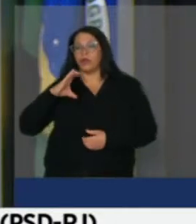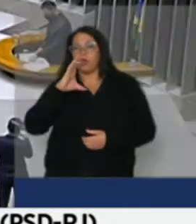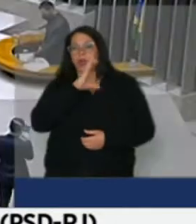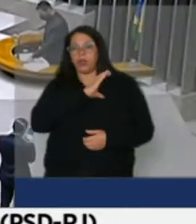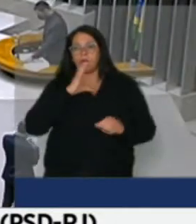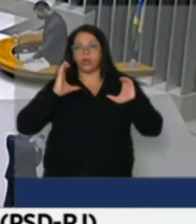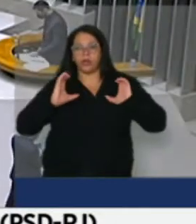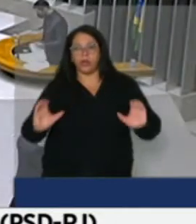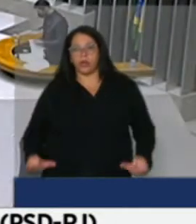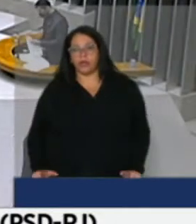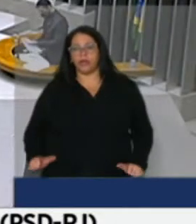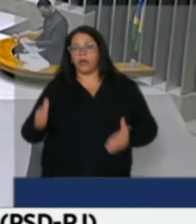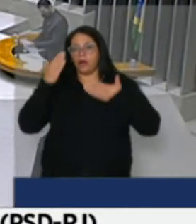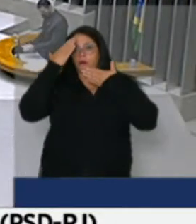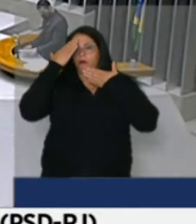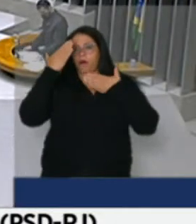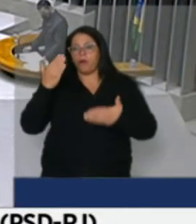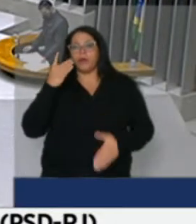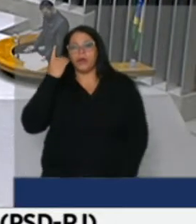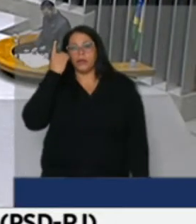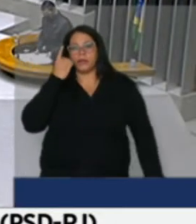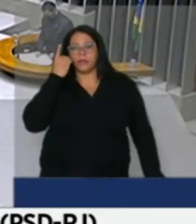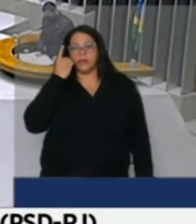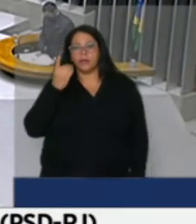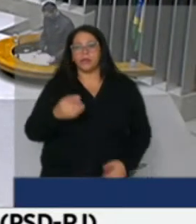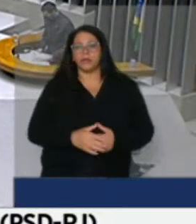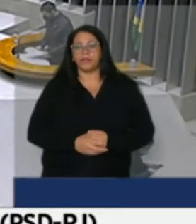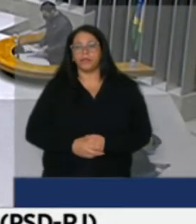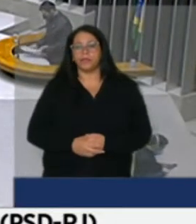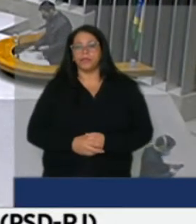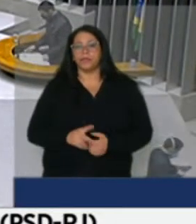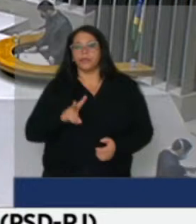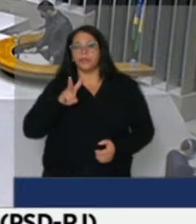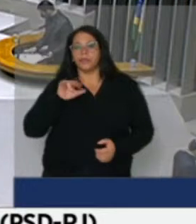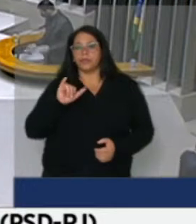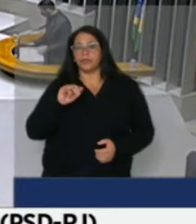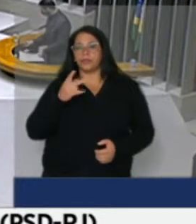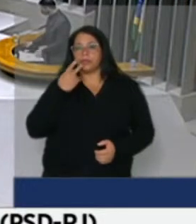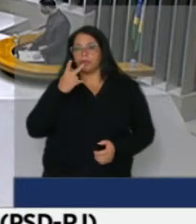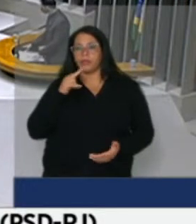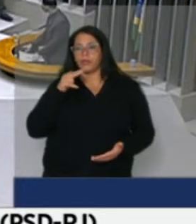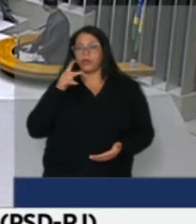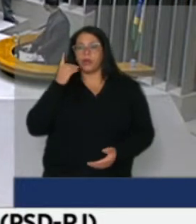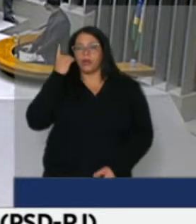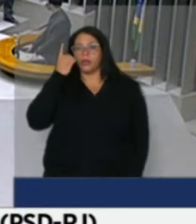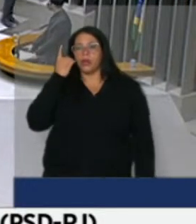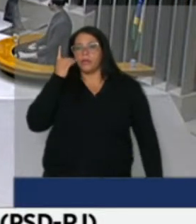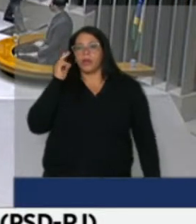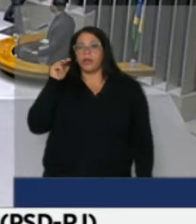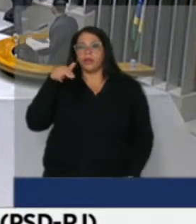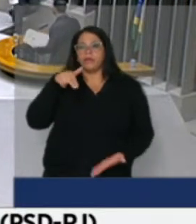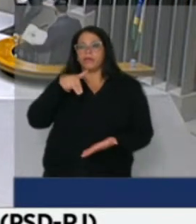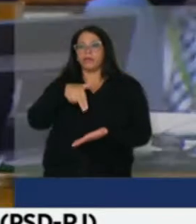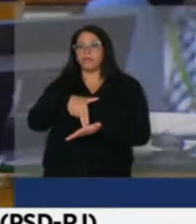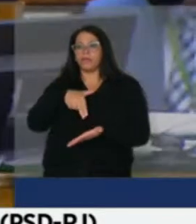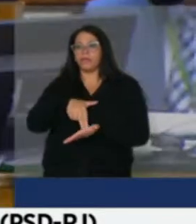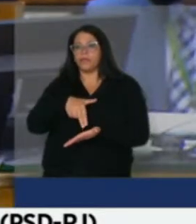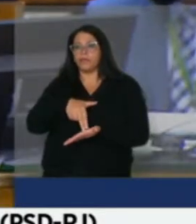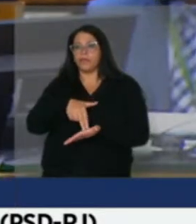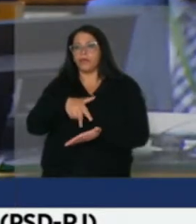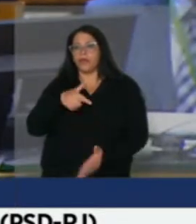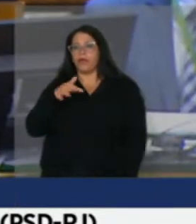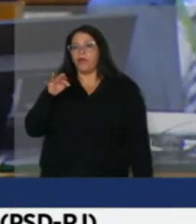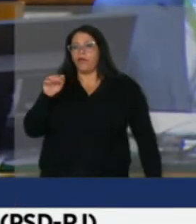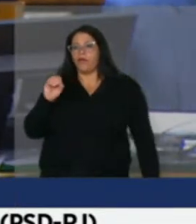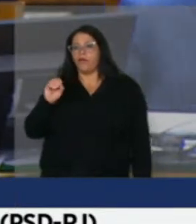obrigado, deputado Alexandre. Com a palavra a deputada Flor de Lis, por 25